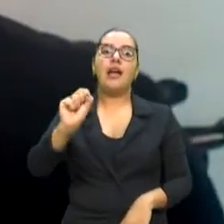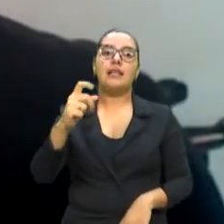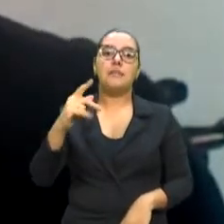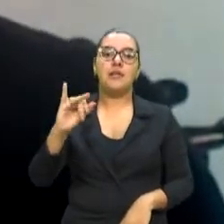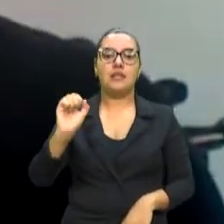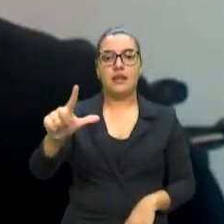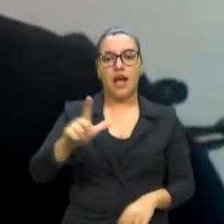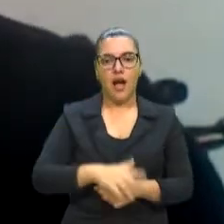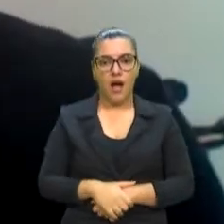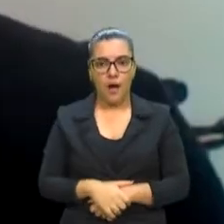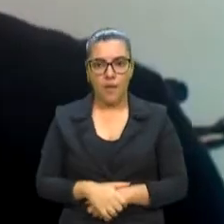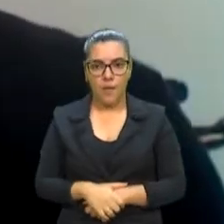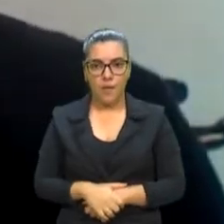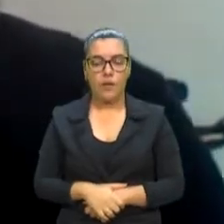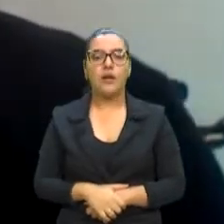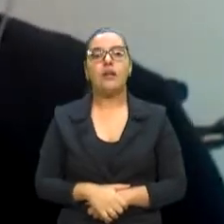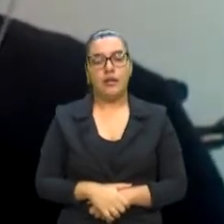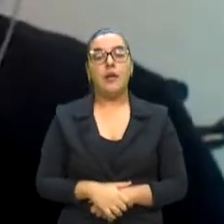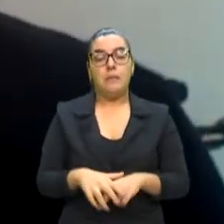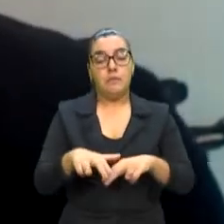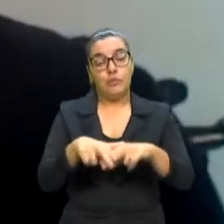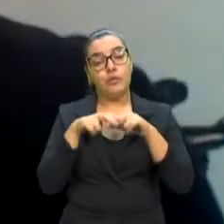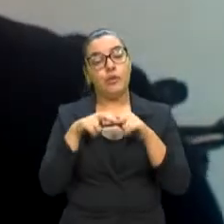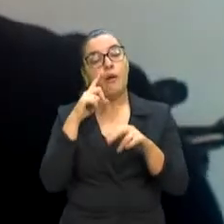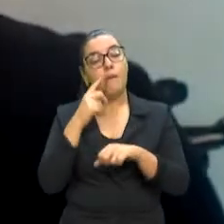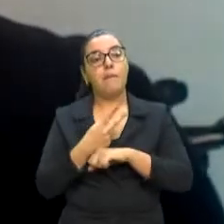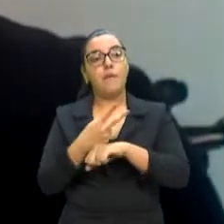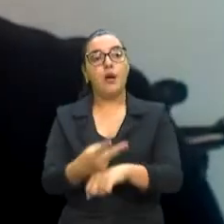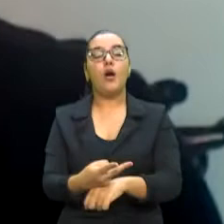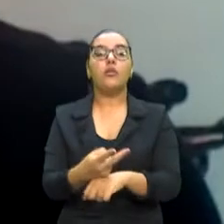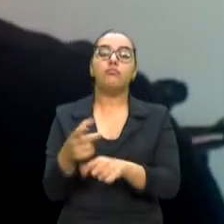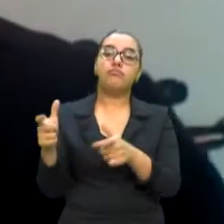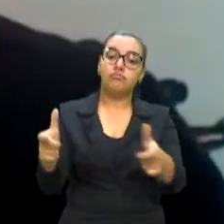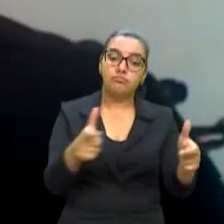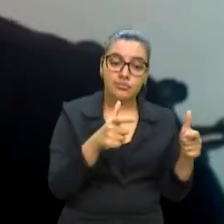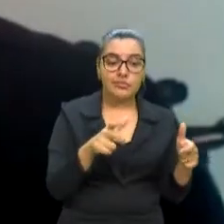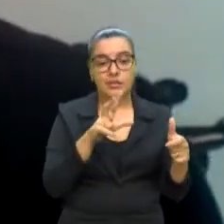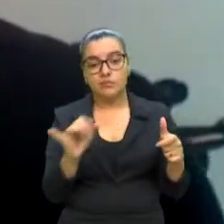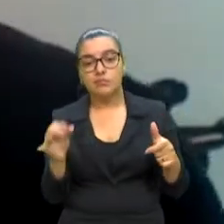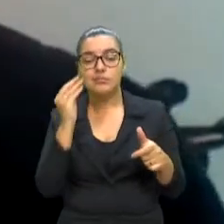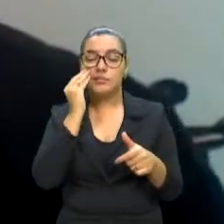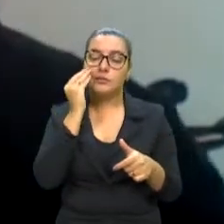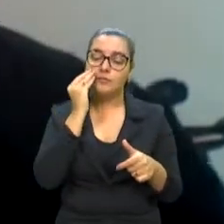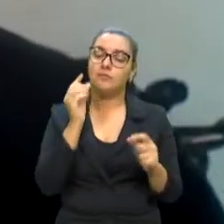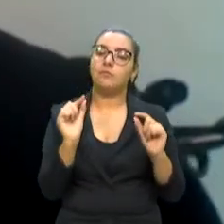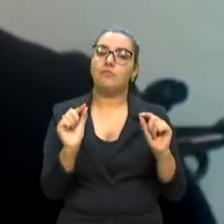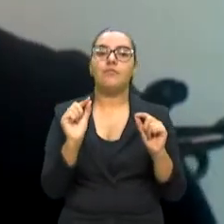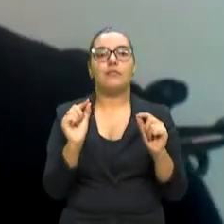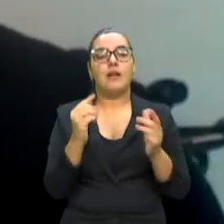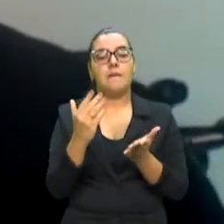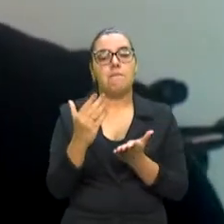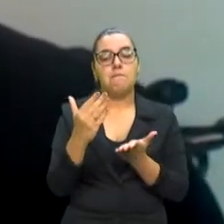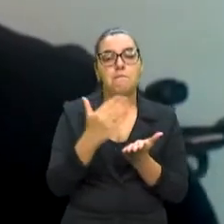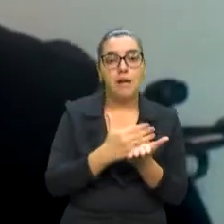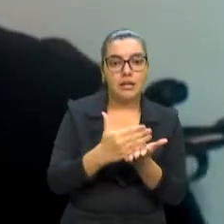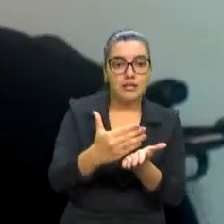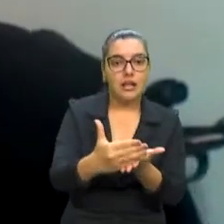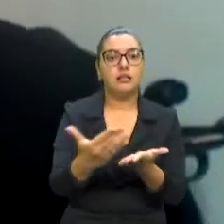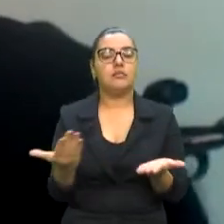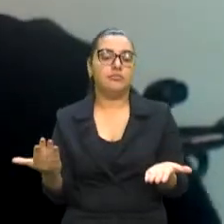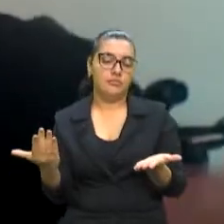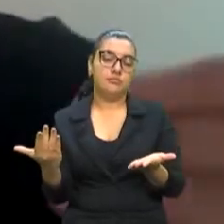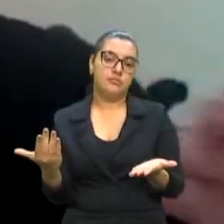que o custo é acelerado. E aí procurar os credores para tentar um parcelamento a níveis saudáveis,